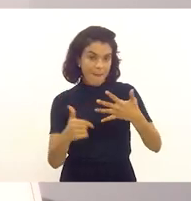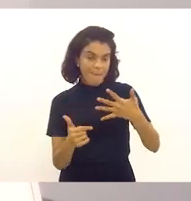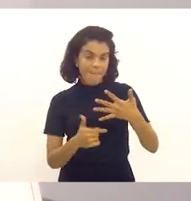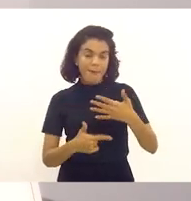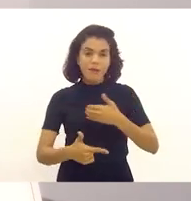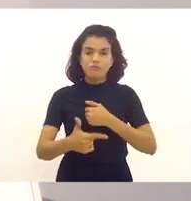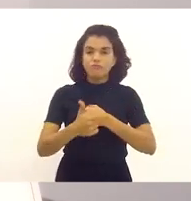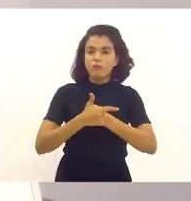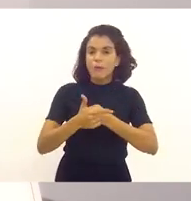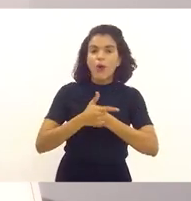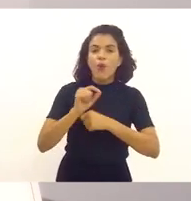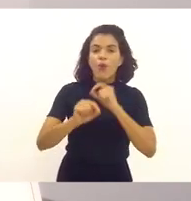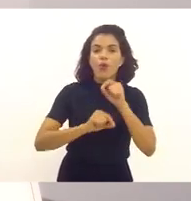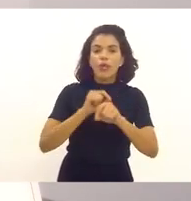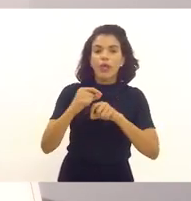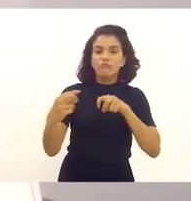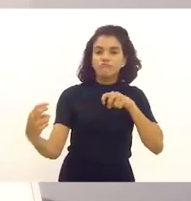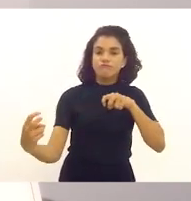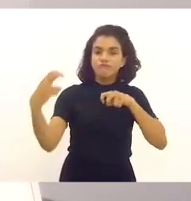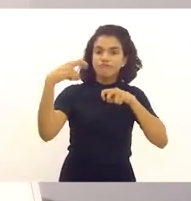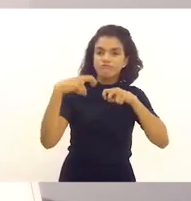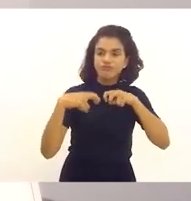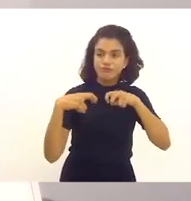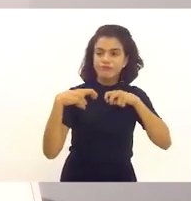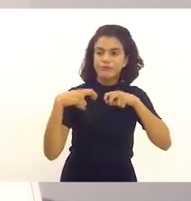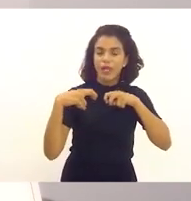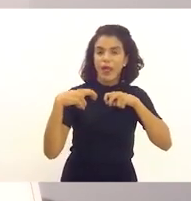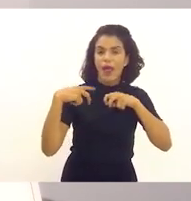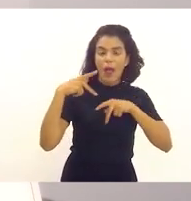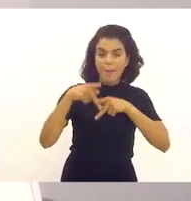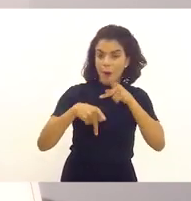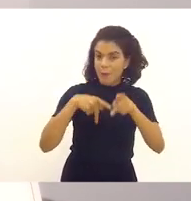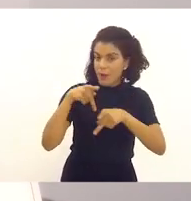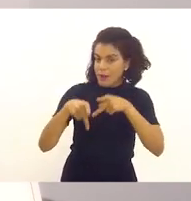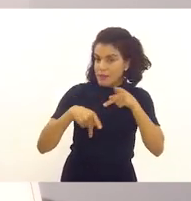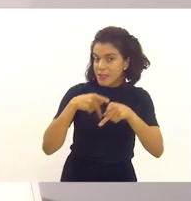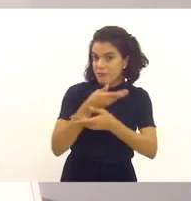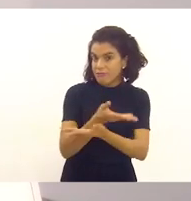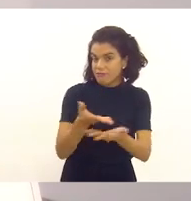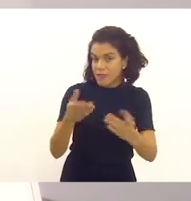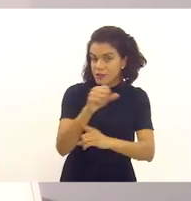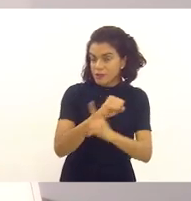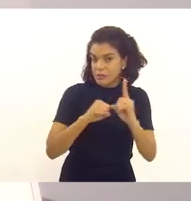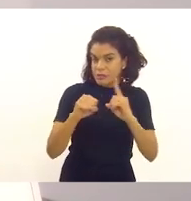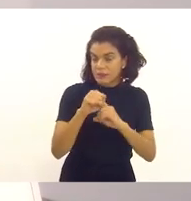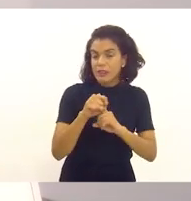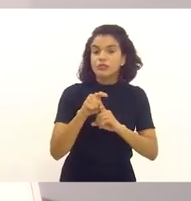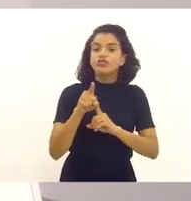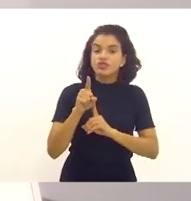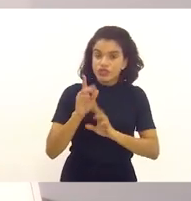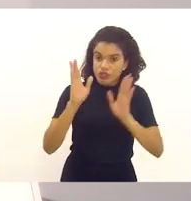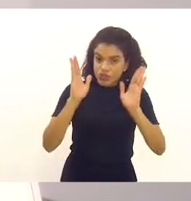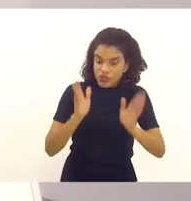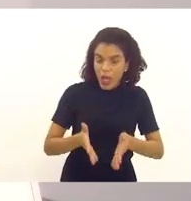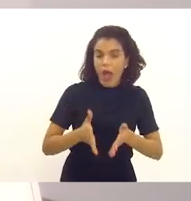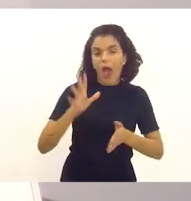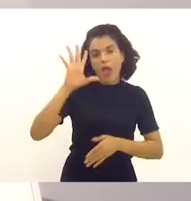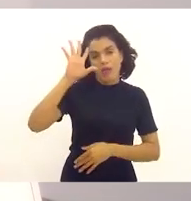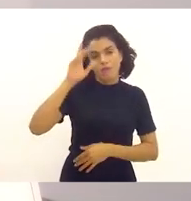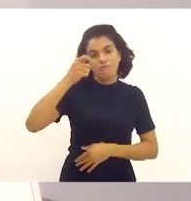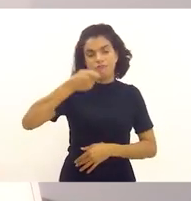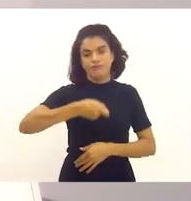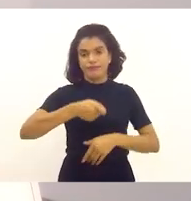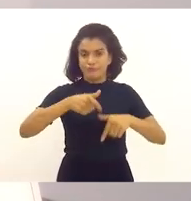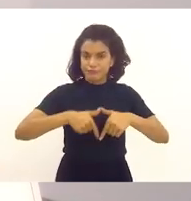ouvir a população e depois disso depois da oitiva tomar as providências que forem